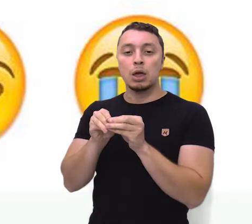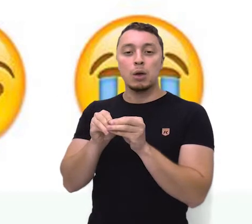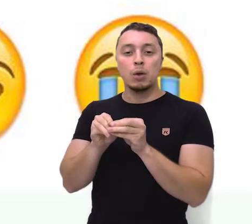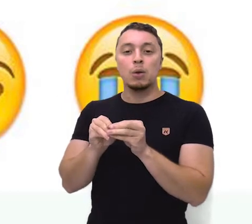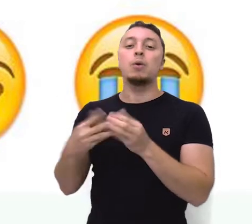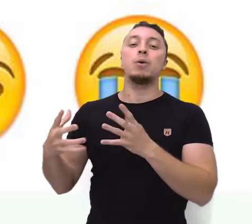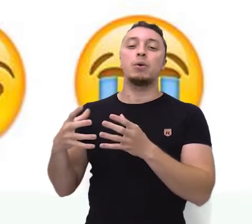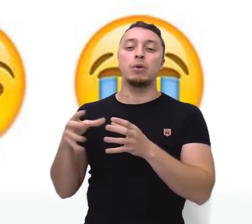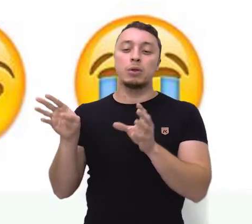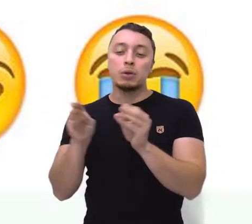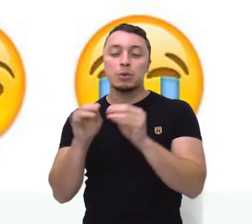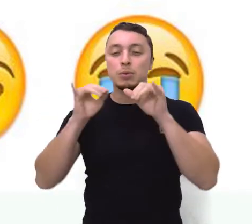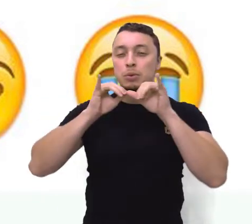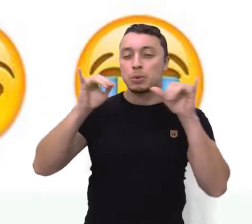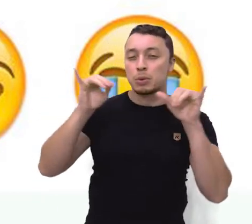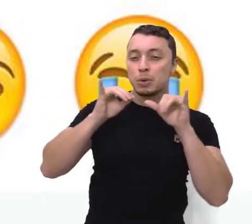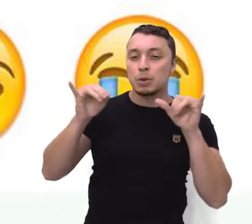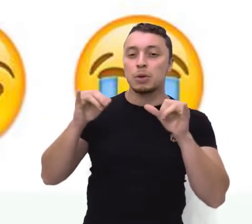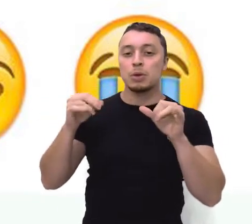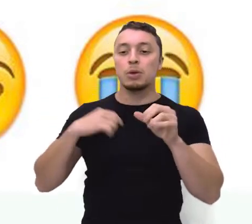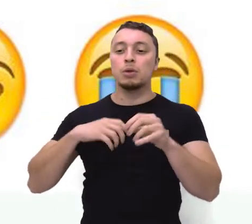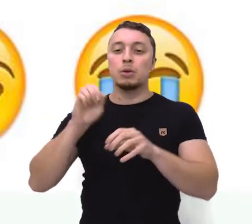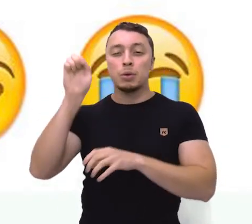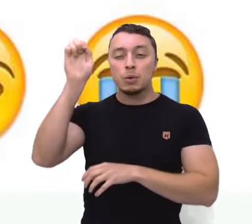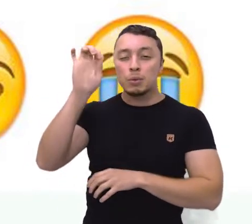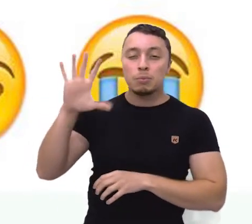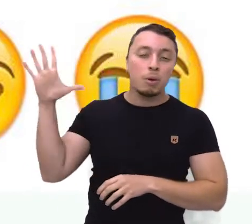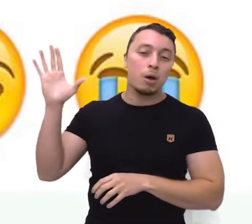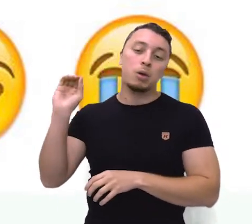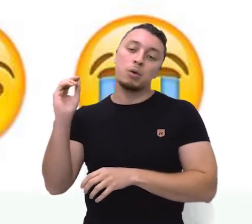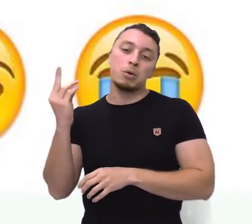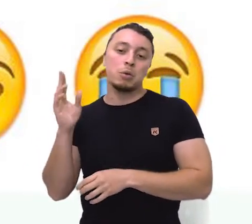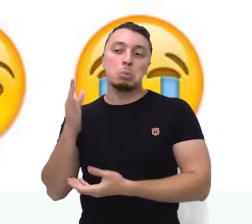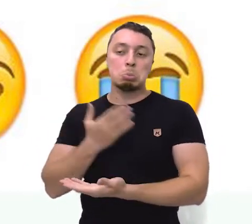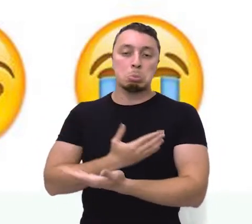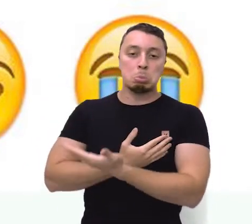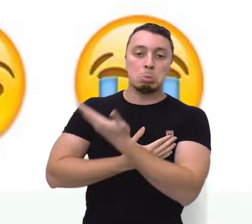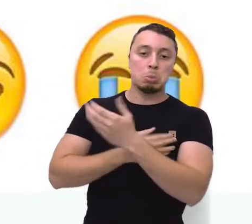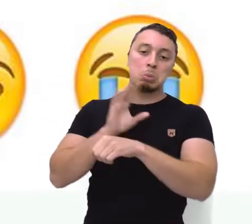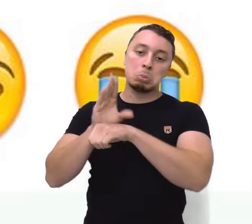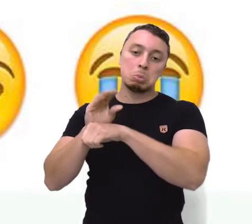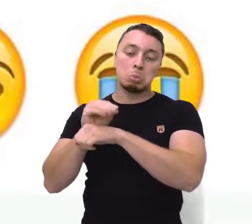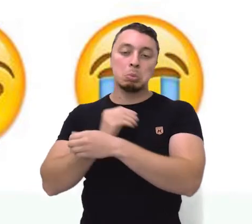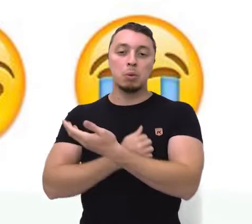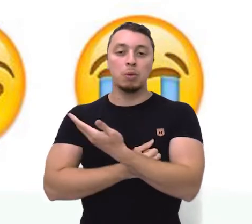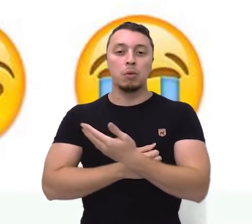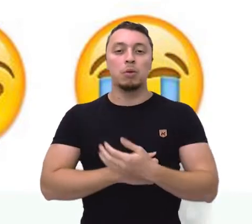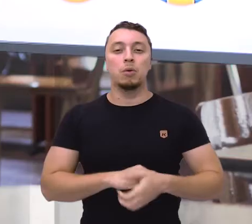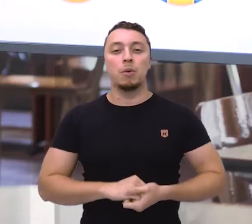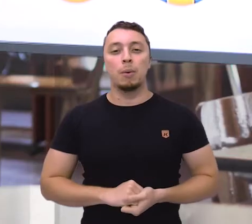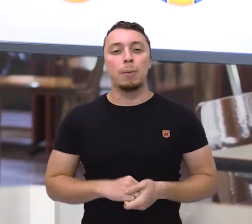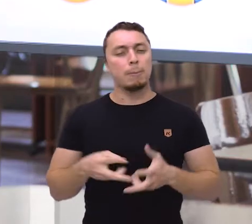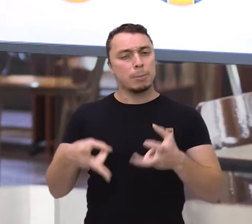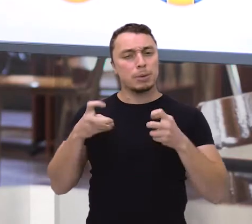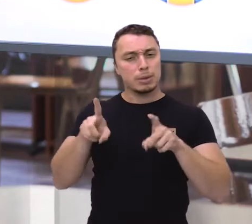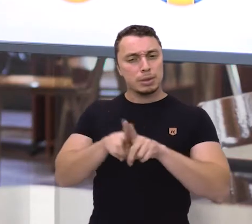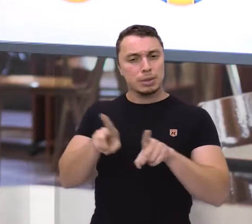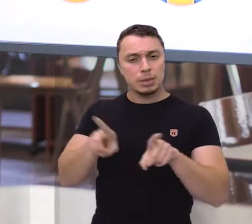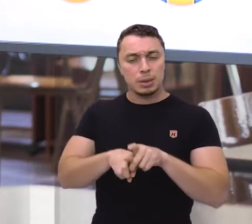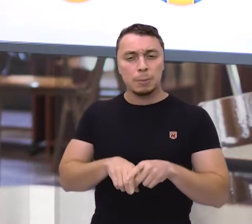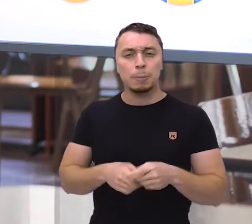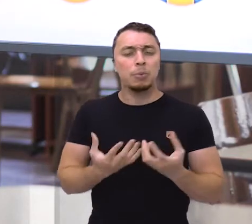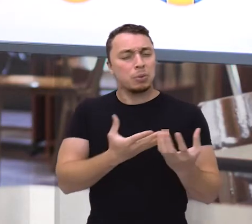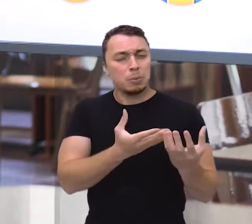as informações através de imagens e figuras que demonstram as mais diversas expressões que sentimos. Percebam que